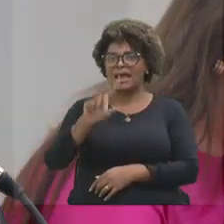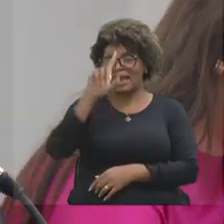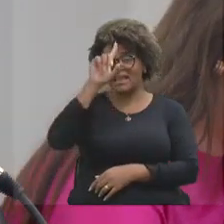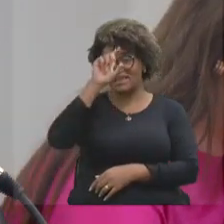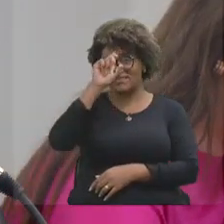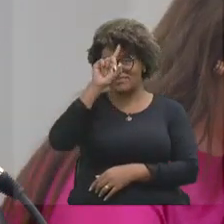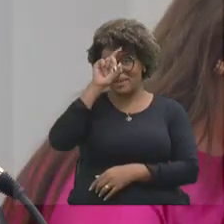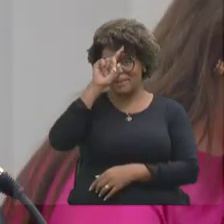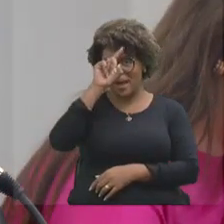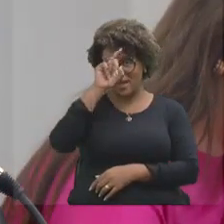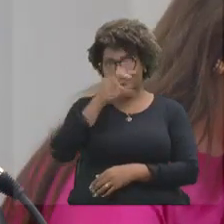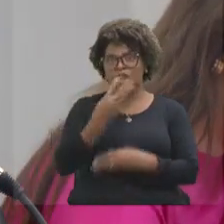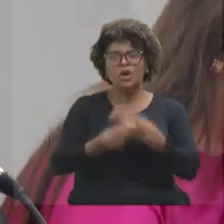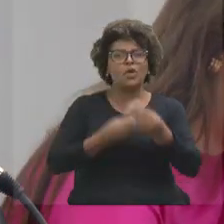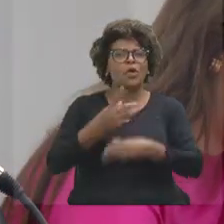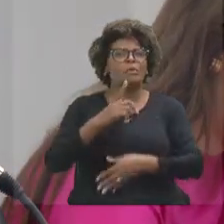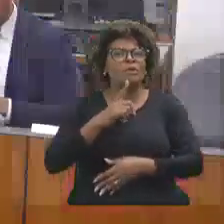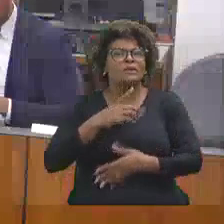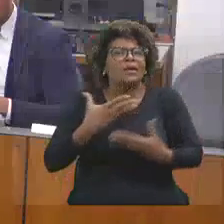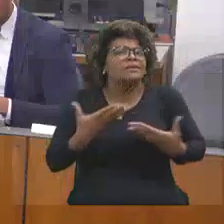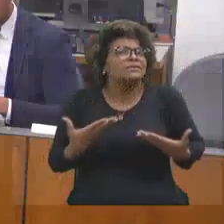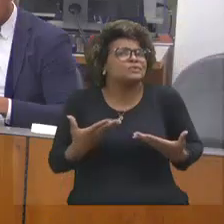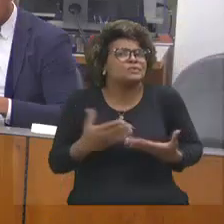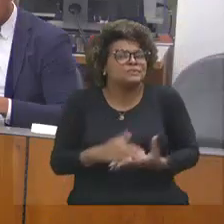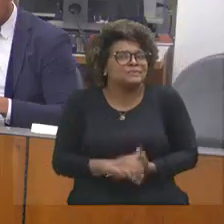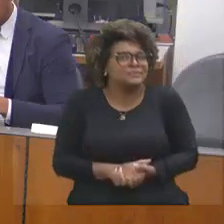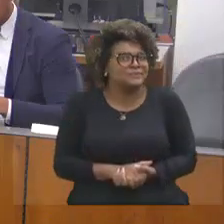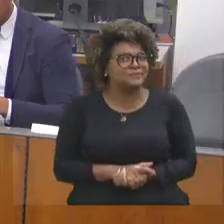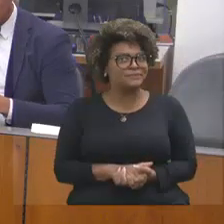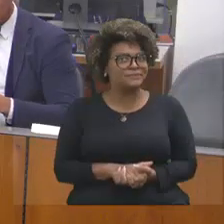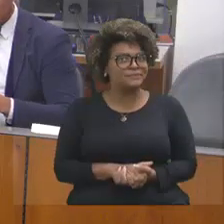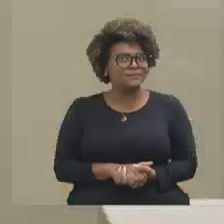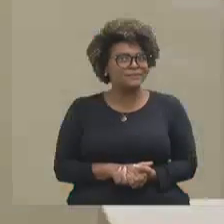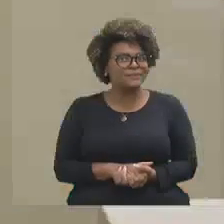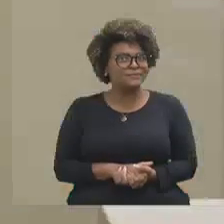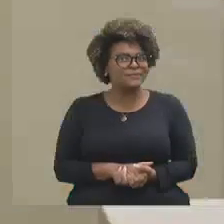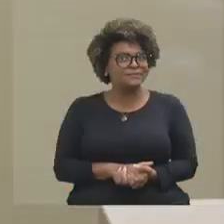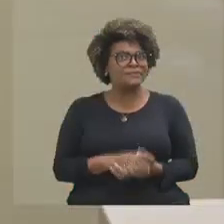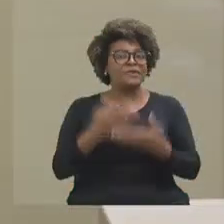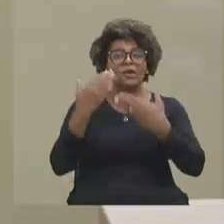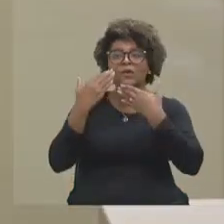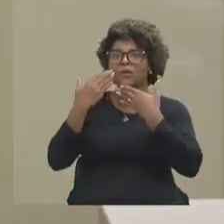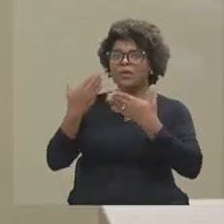essa questão do peso da enfermagem muito obrigado obrigado